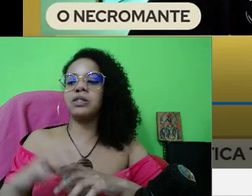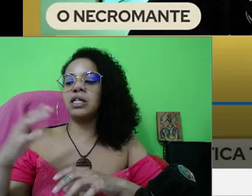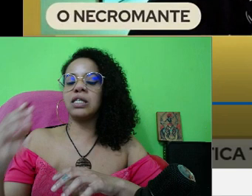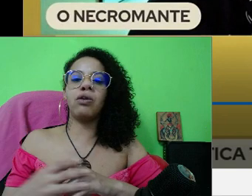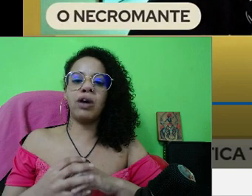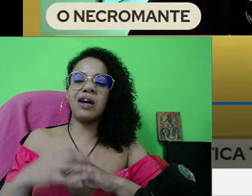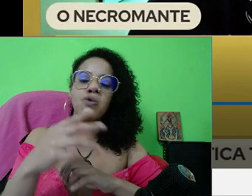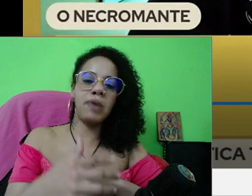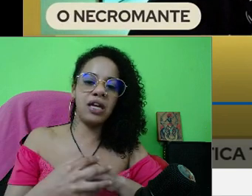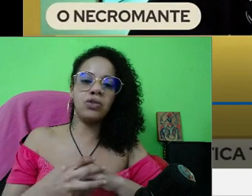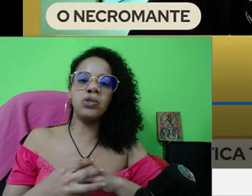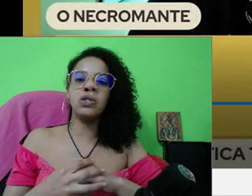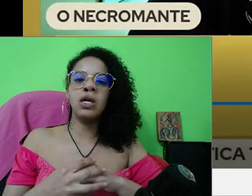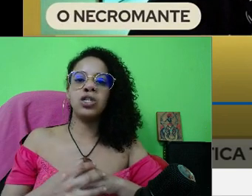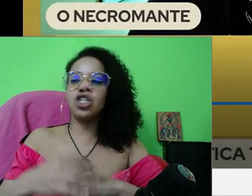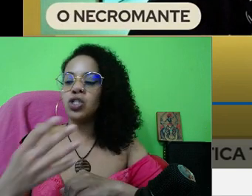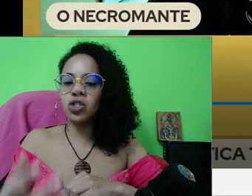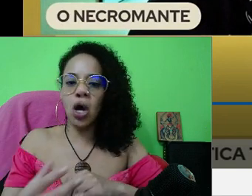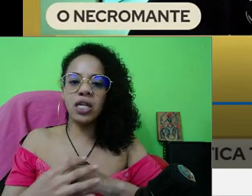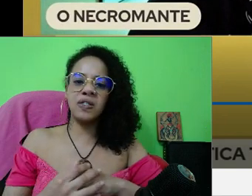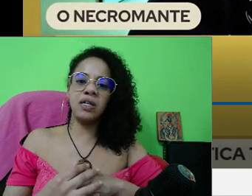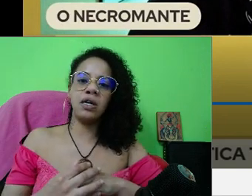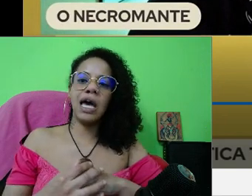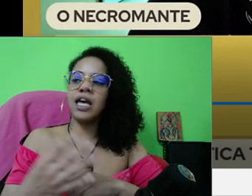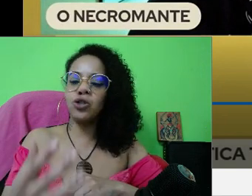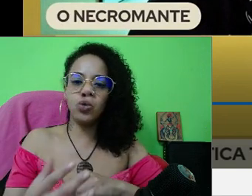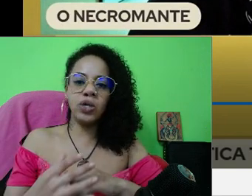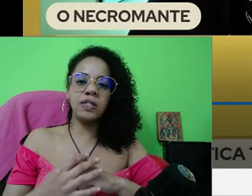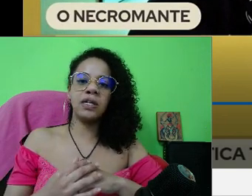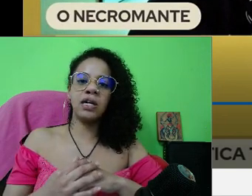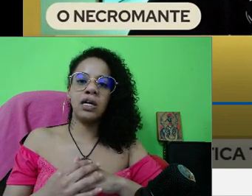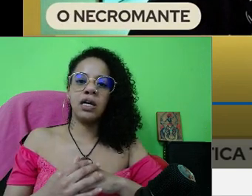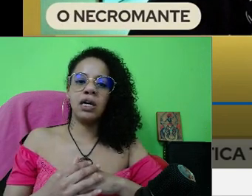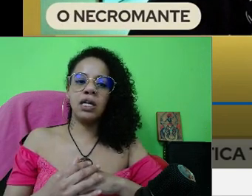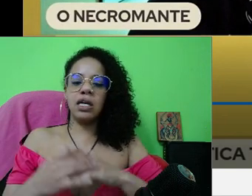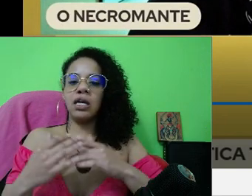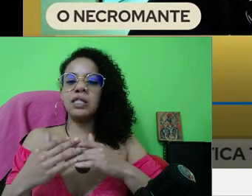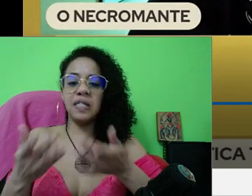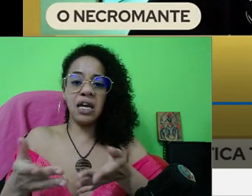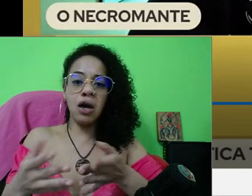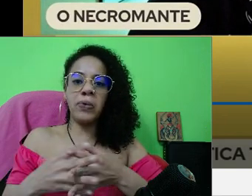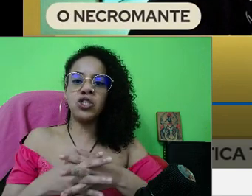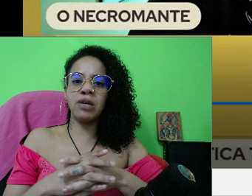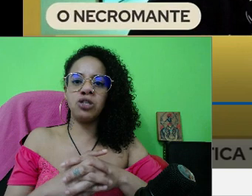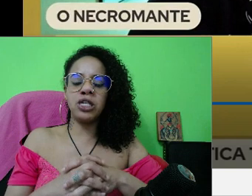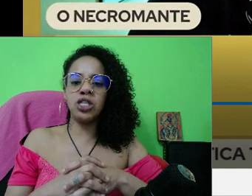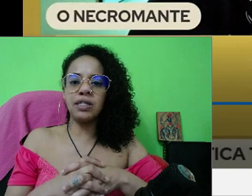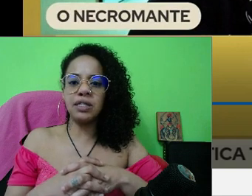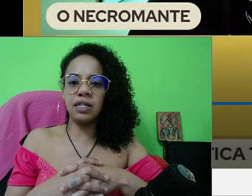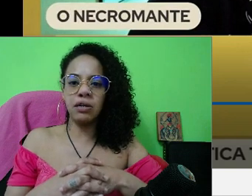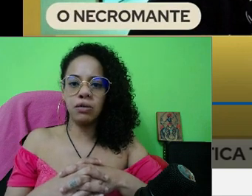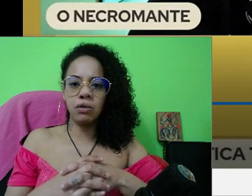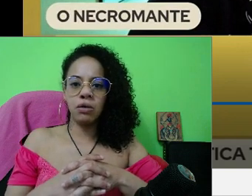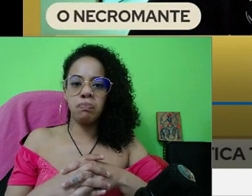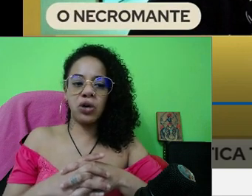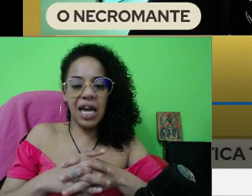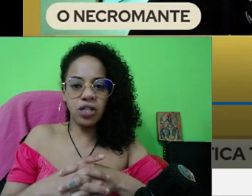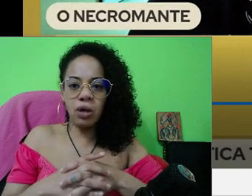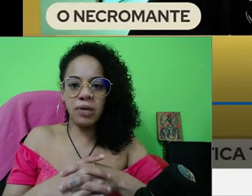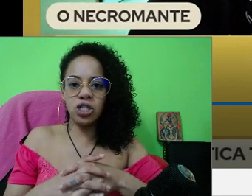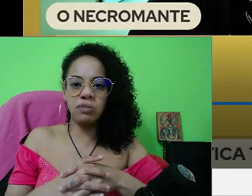entre aspas em questão argumentos distorce reduz e sim eu posso chamar de machista assim